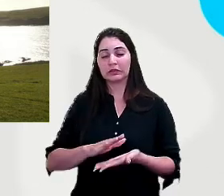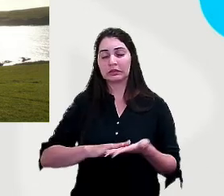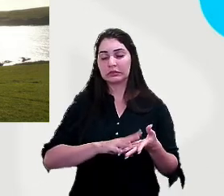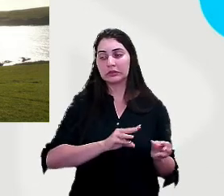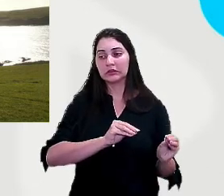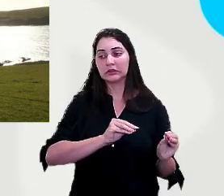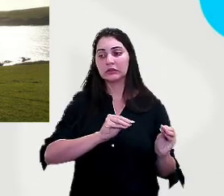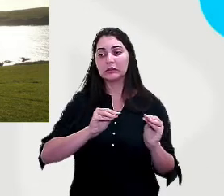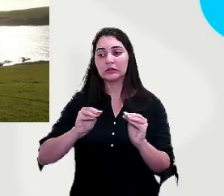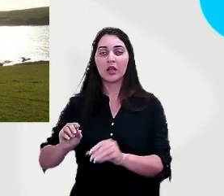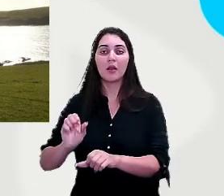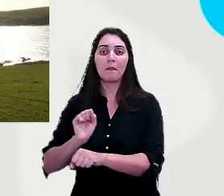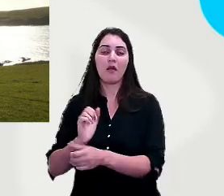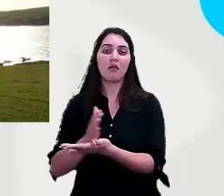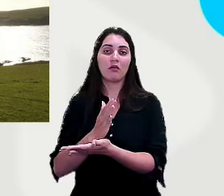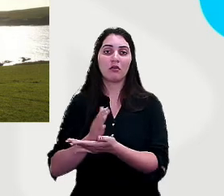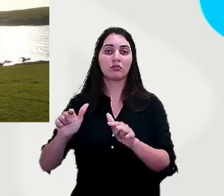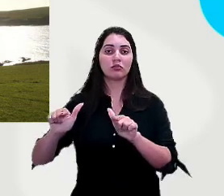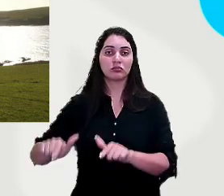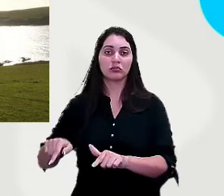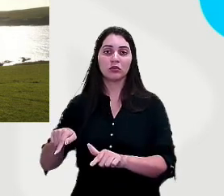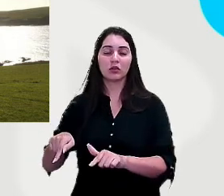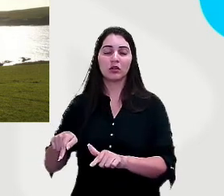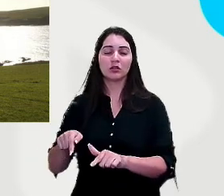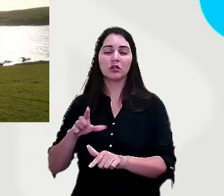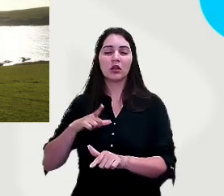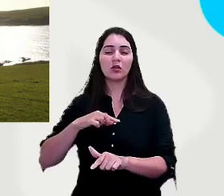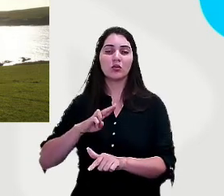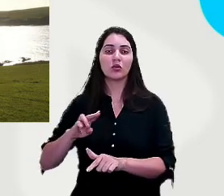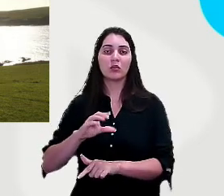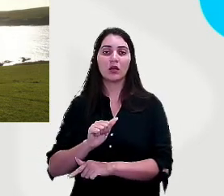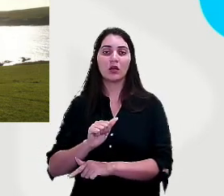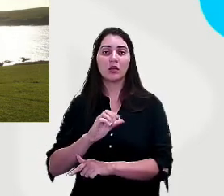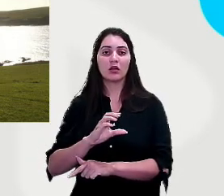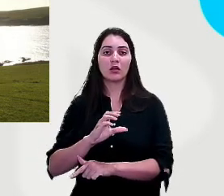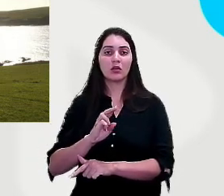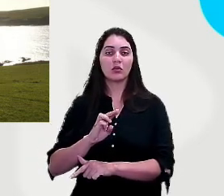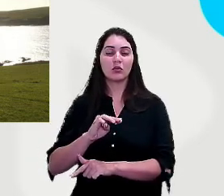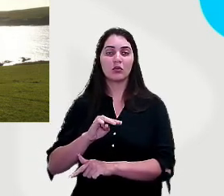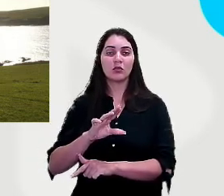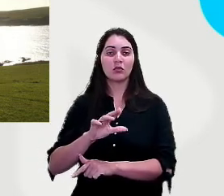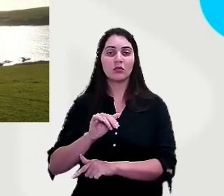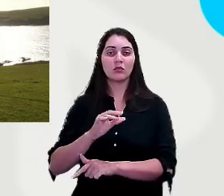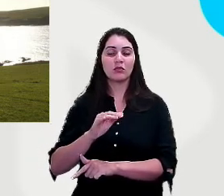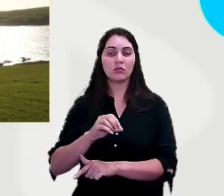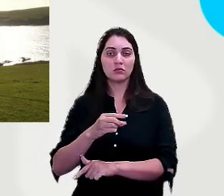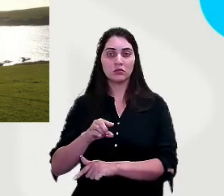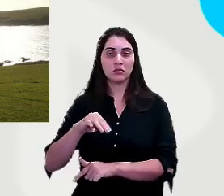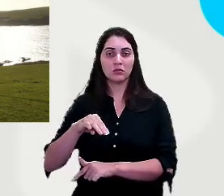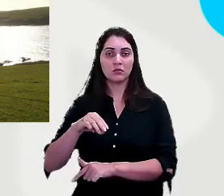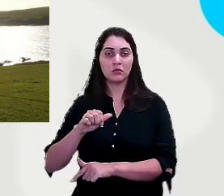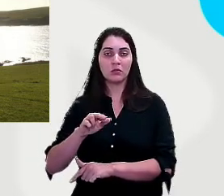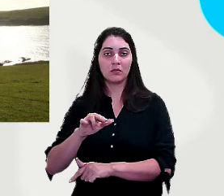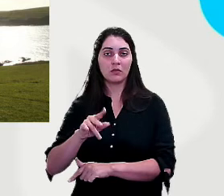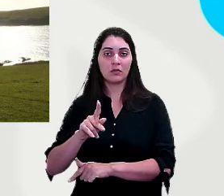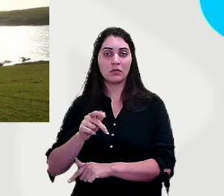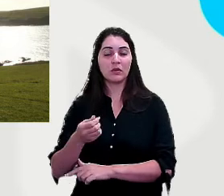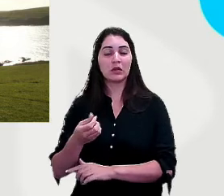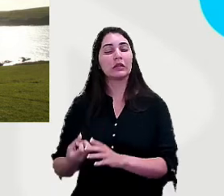transportado, ele vai parar em algum lugar. Então, a gente chama isso de acumulação marinha, né, que também forma relevo, né, que foi tanto o